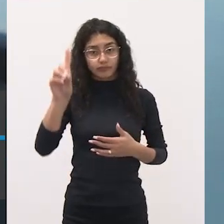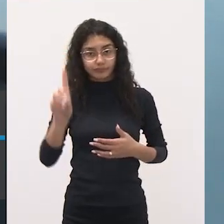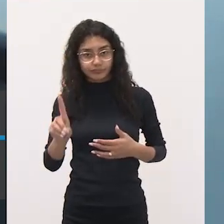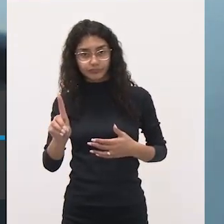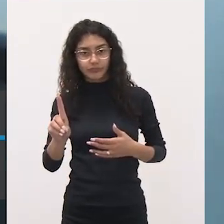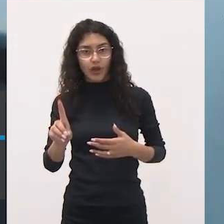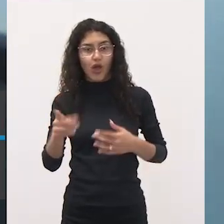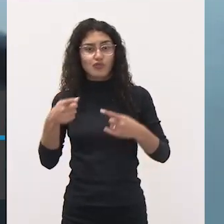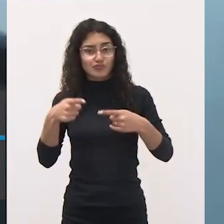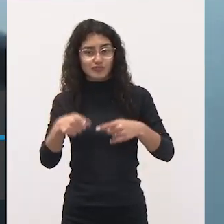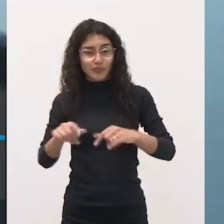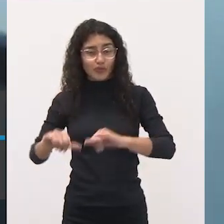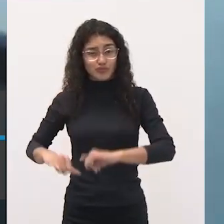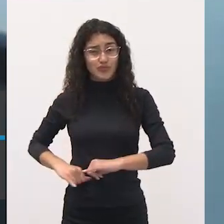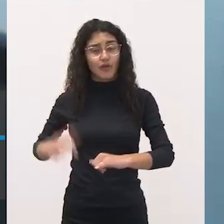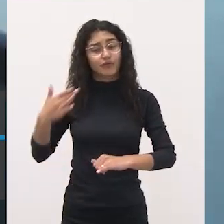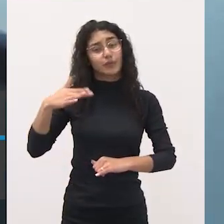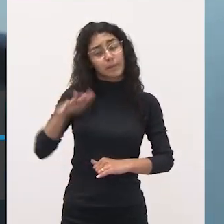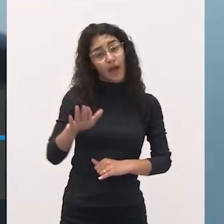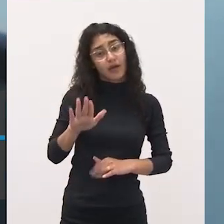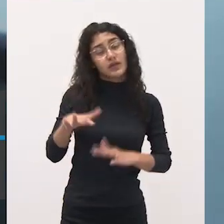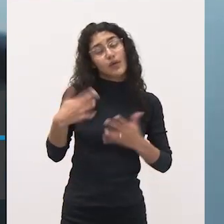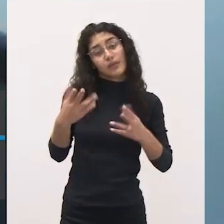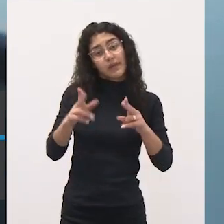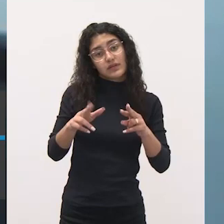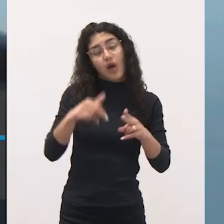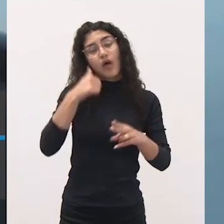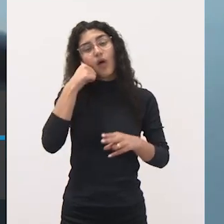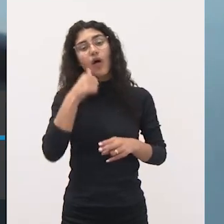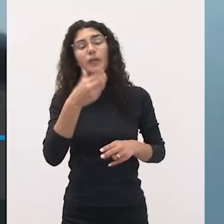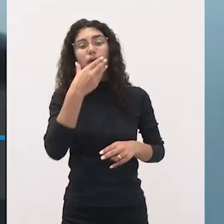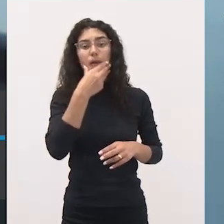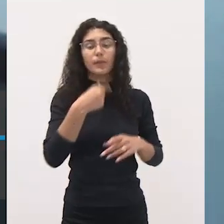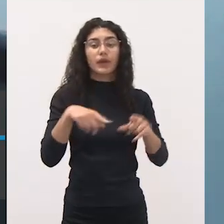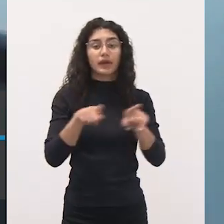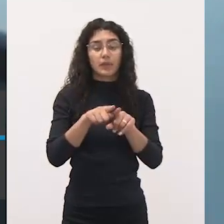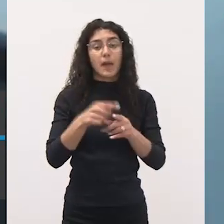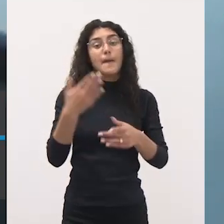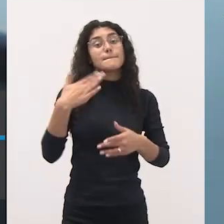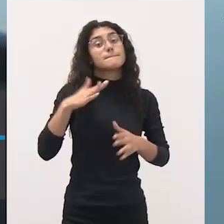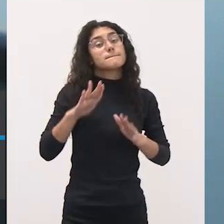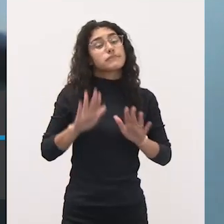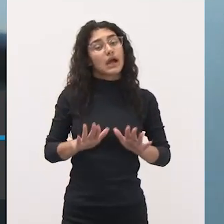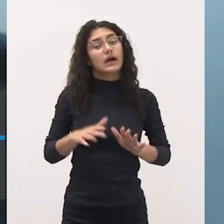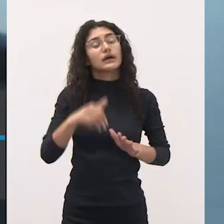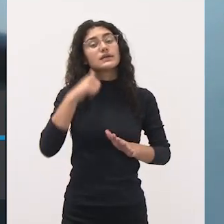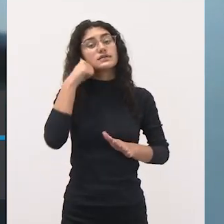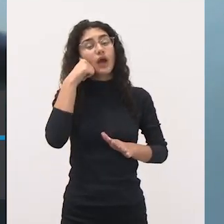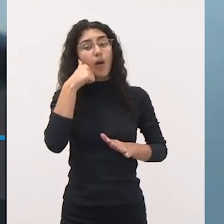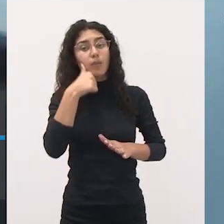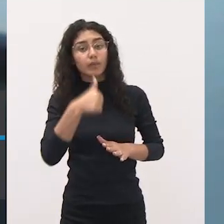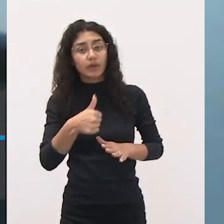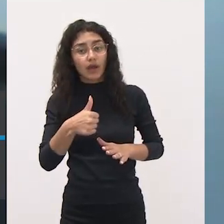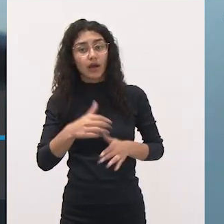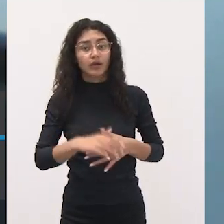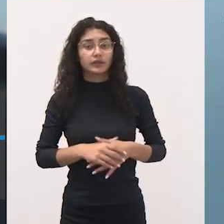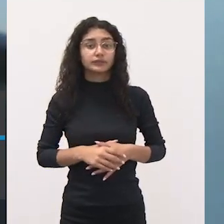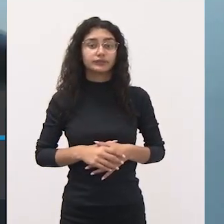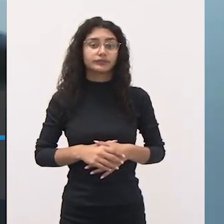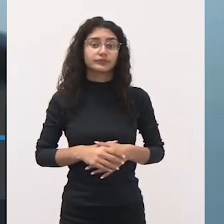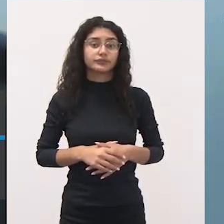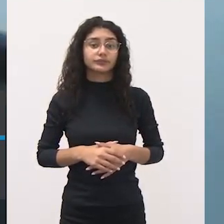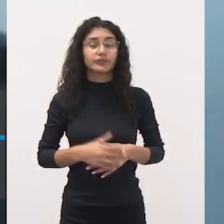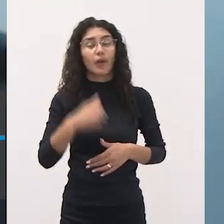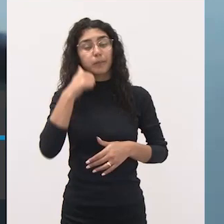sofrem abusos, tanto homens como mulheres. Mas as mulheres, o abuso da mulher, a mulher,